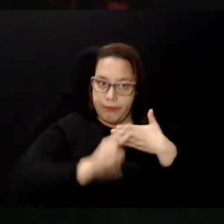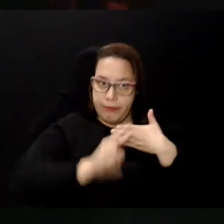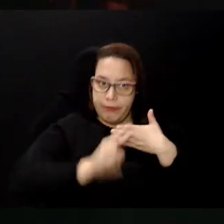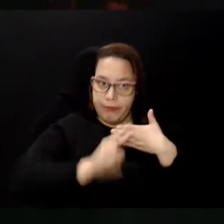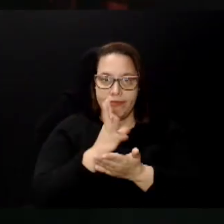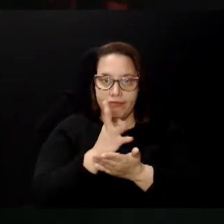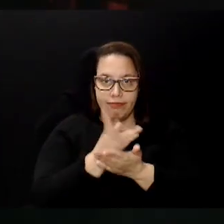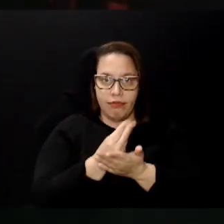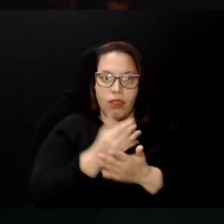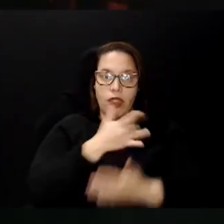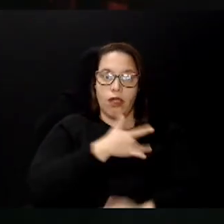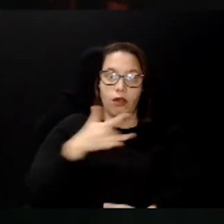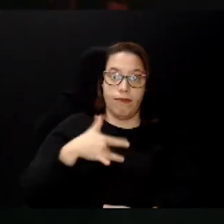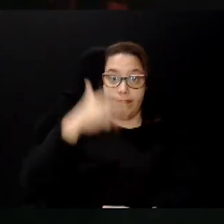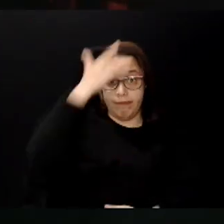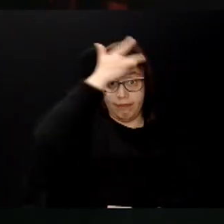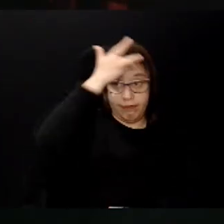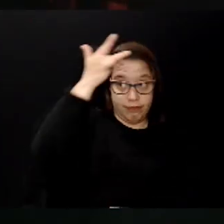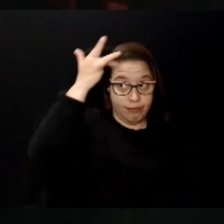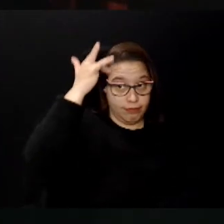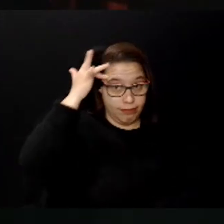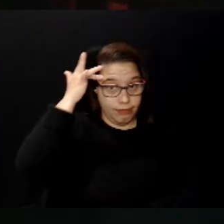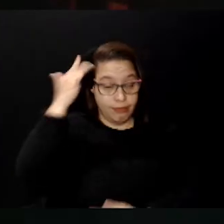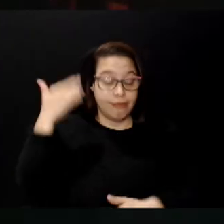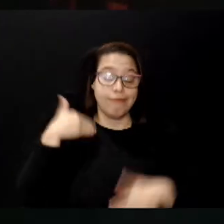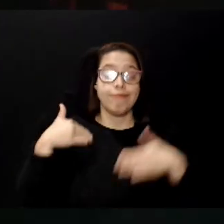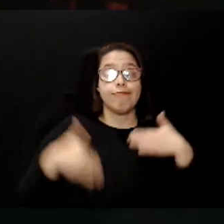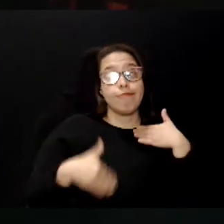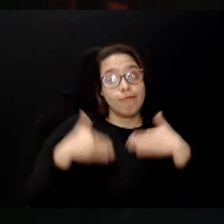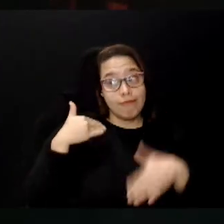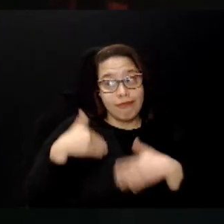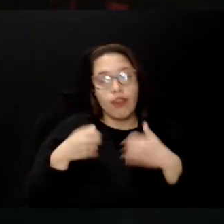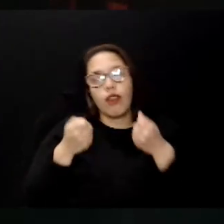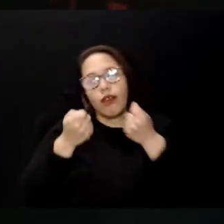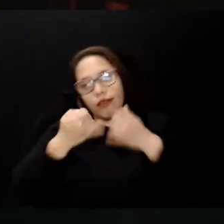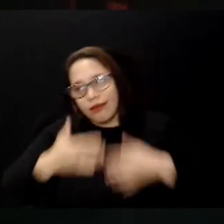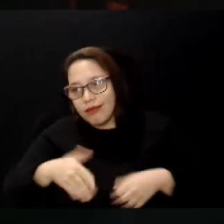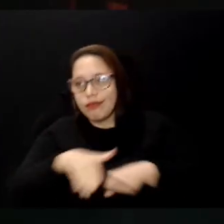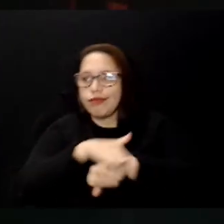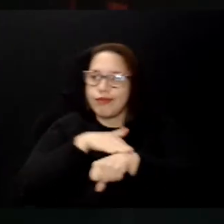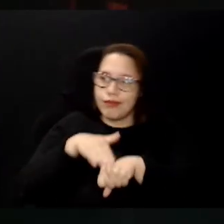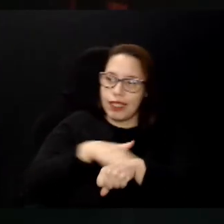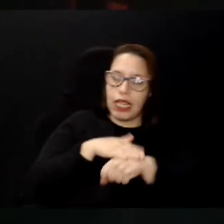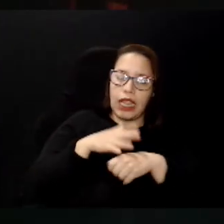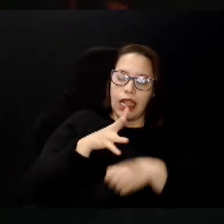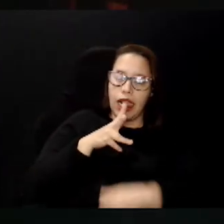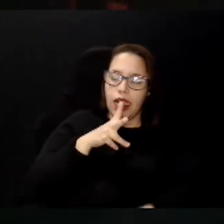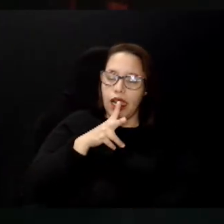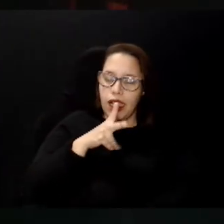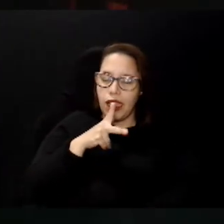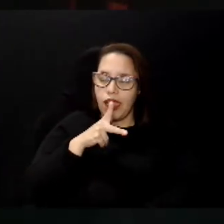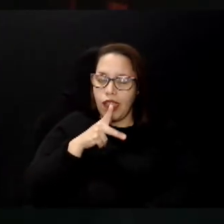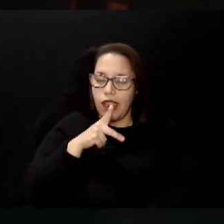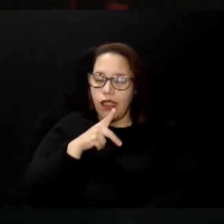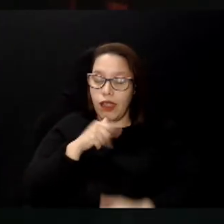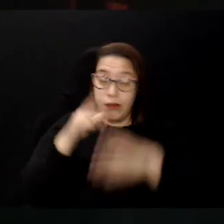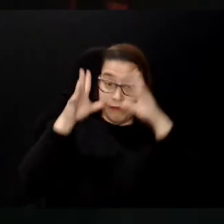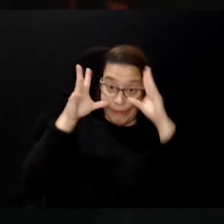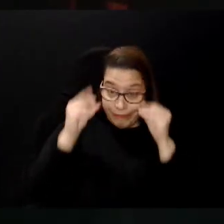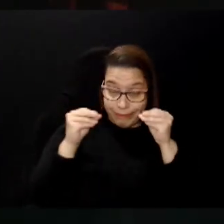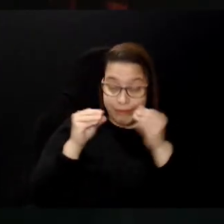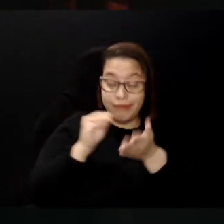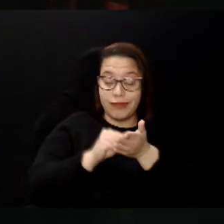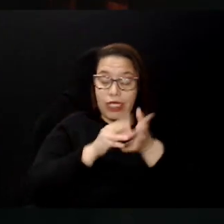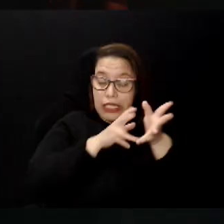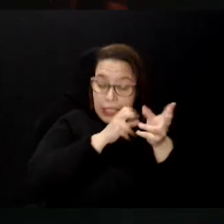saúde mental, na saúde física. Então a gente vai conversar sobre essa procrastinação noturna e como a falta de sono